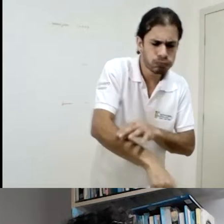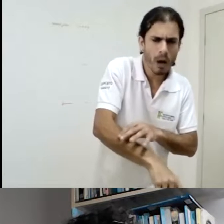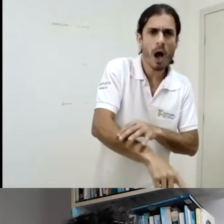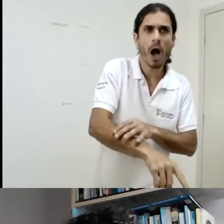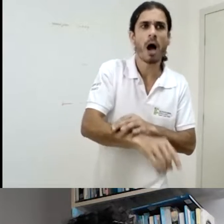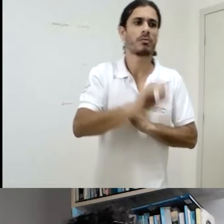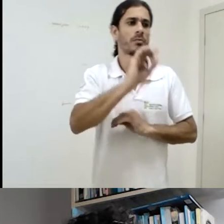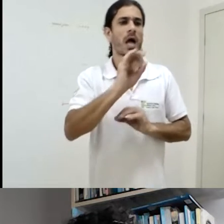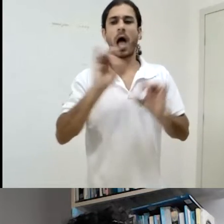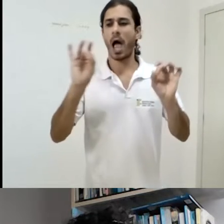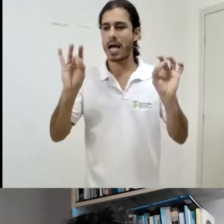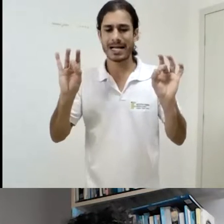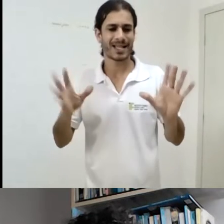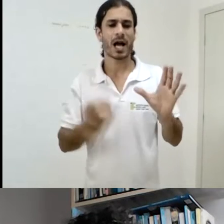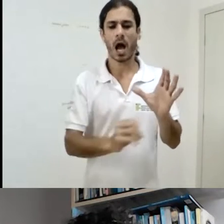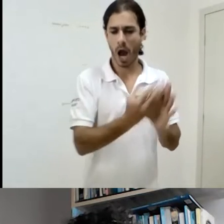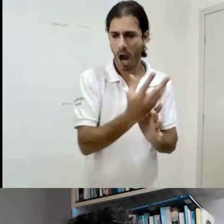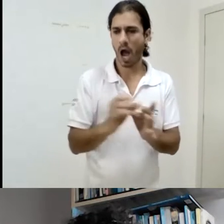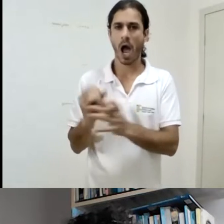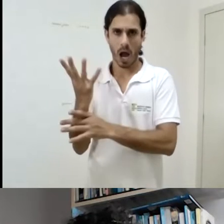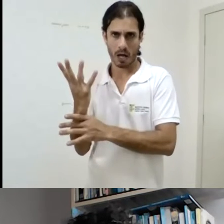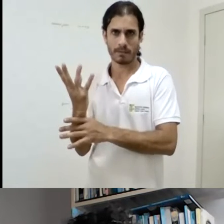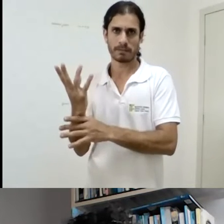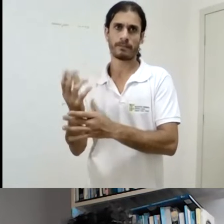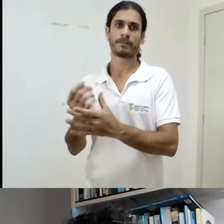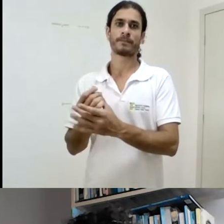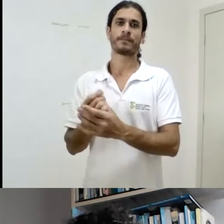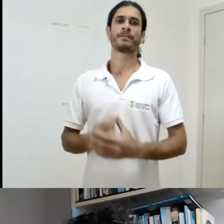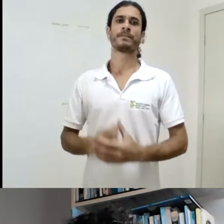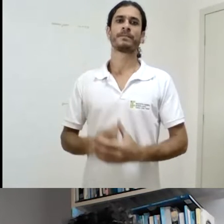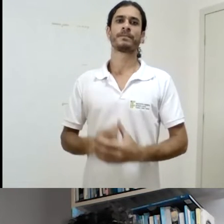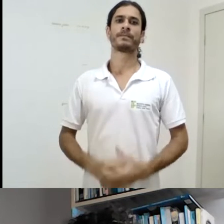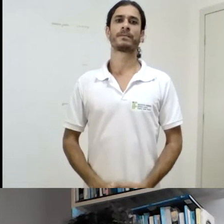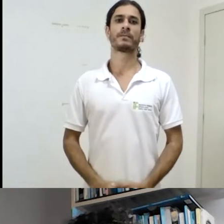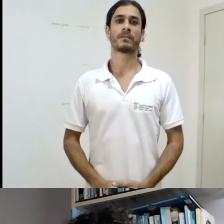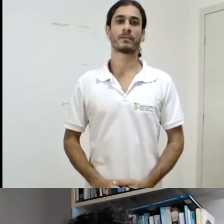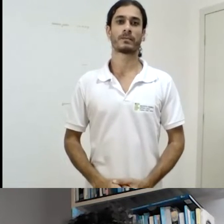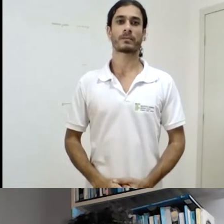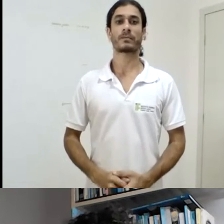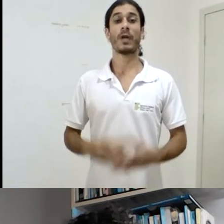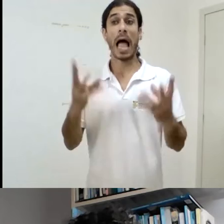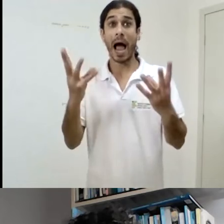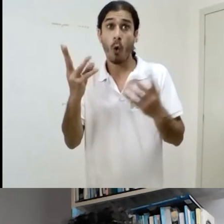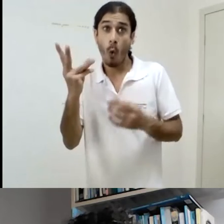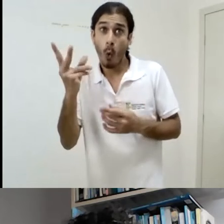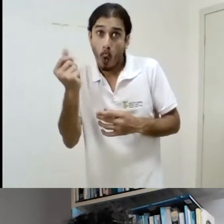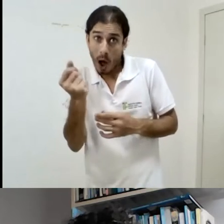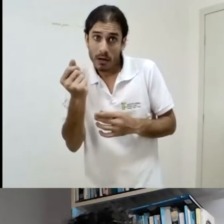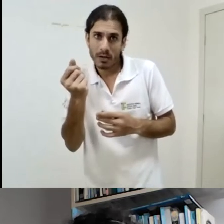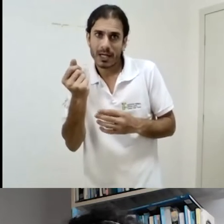na problematização e na interioridade desses fenômenos. Aquilo que não está